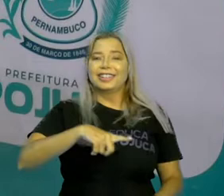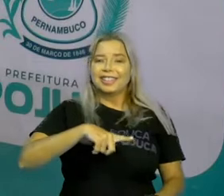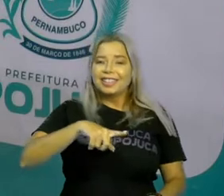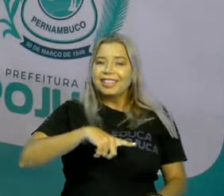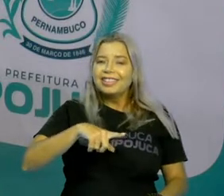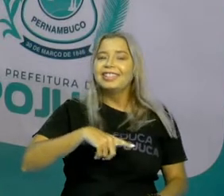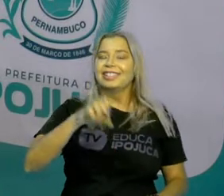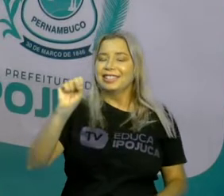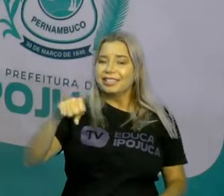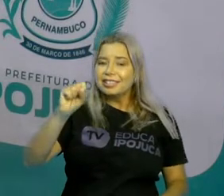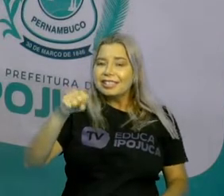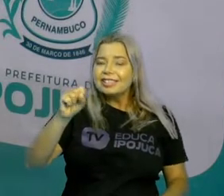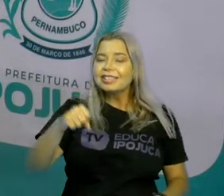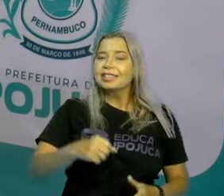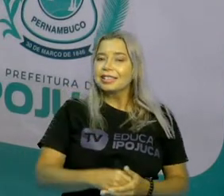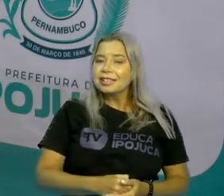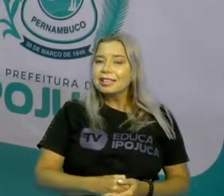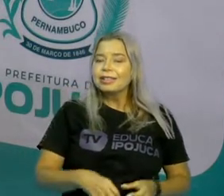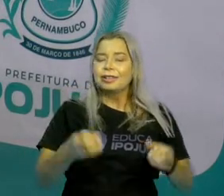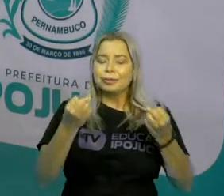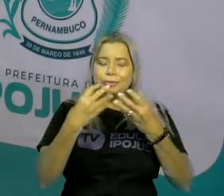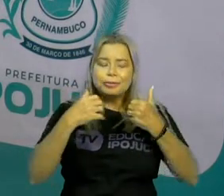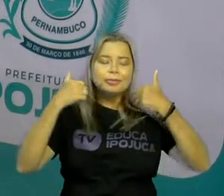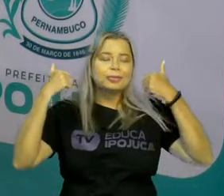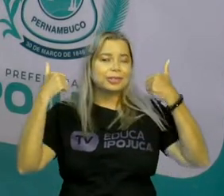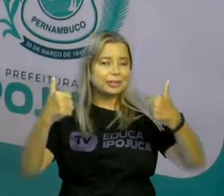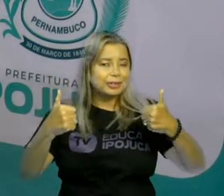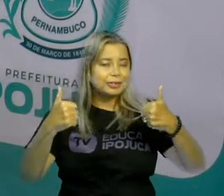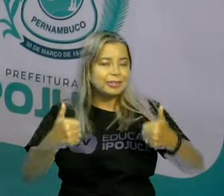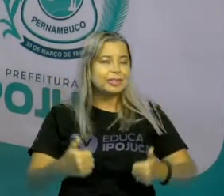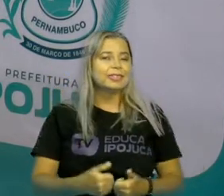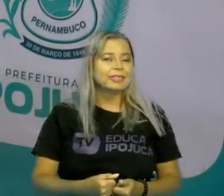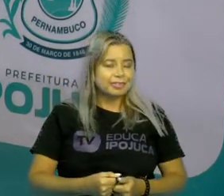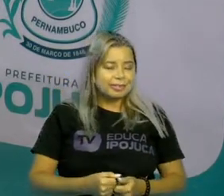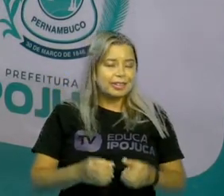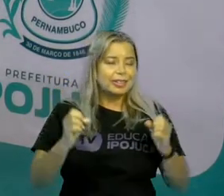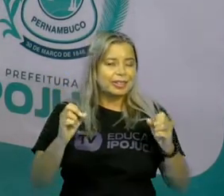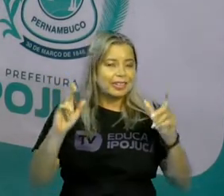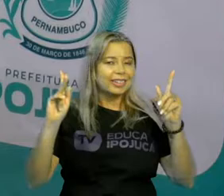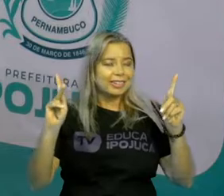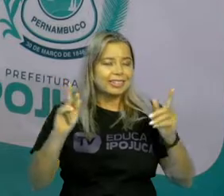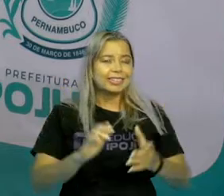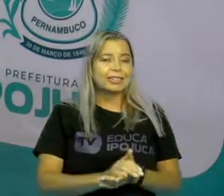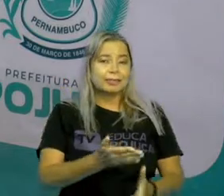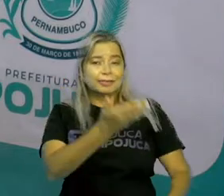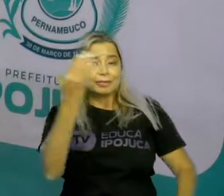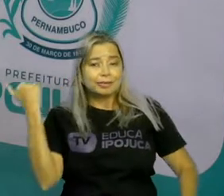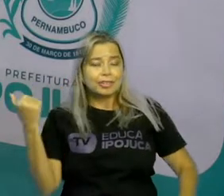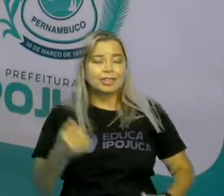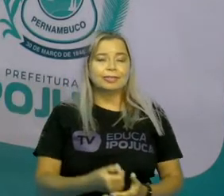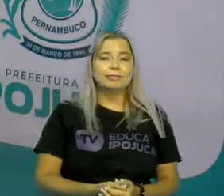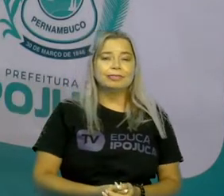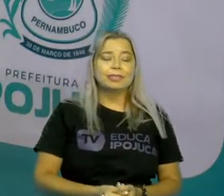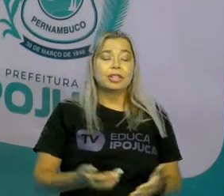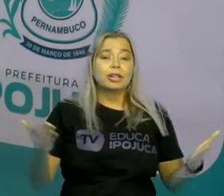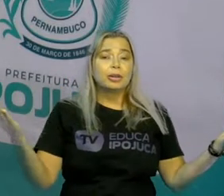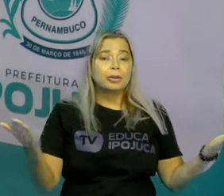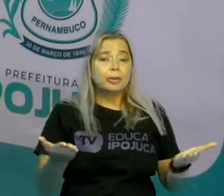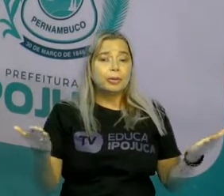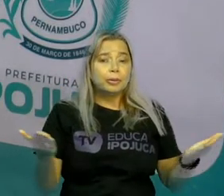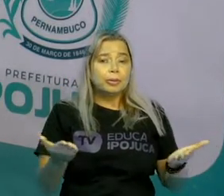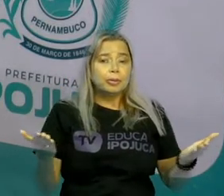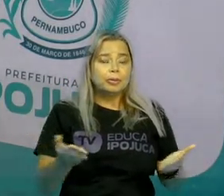aqui na TV também, e é super interessante. Eu falo isso para vocês, tá? Vamos lá? Hoje estaremos